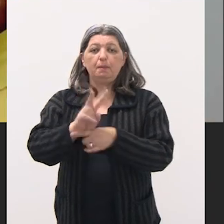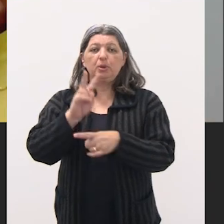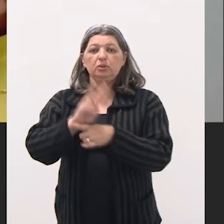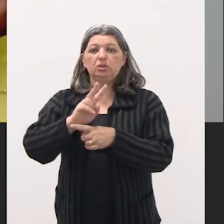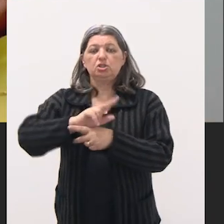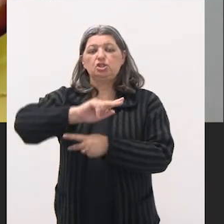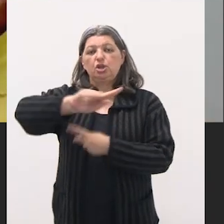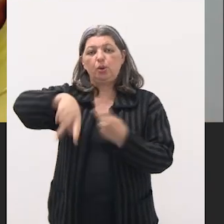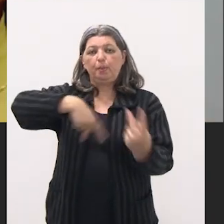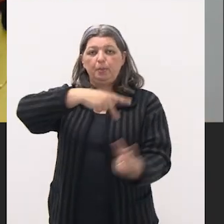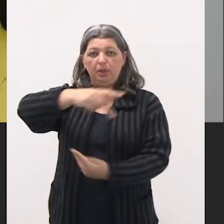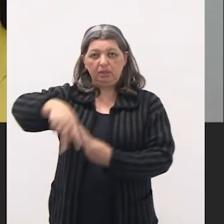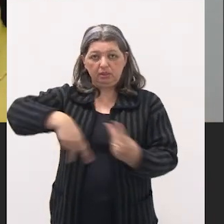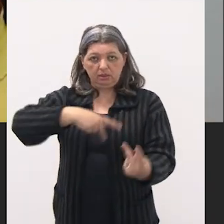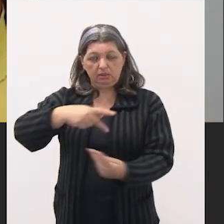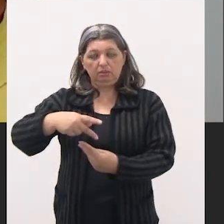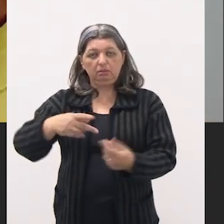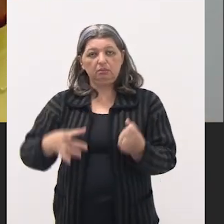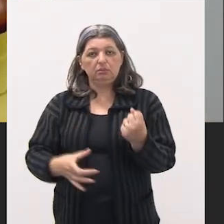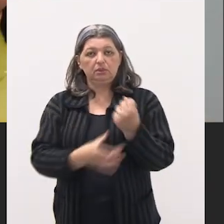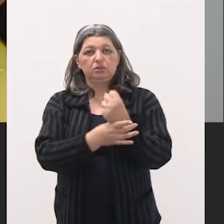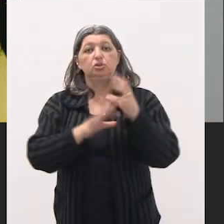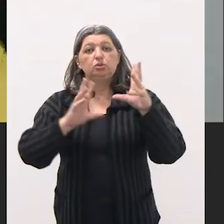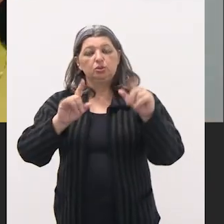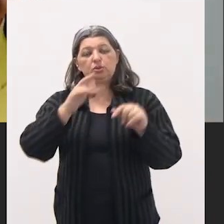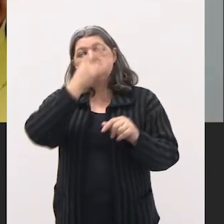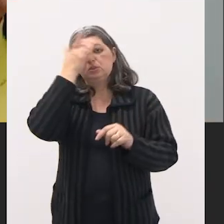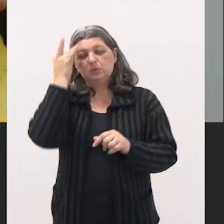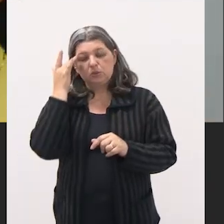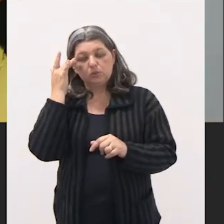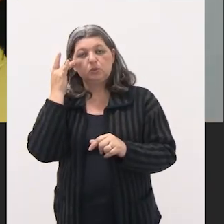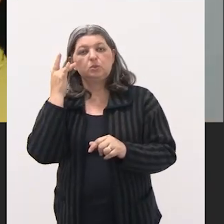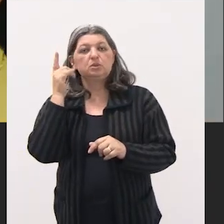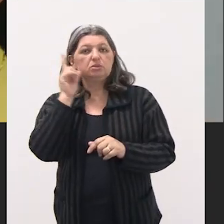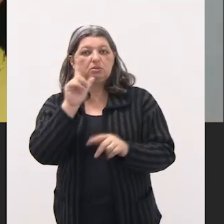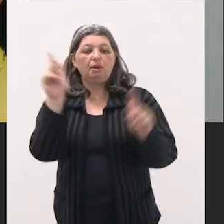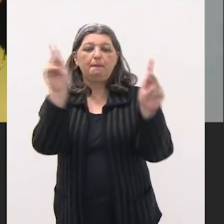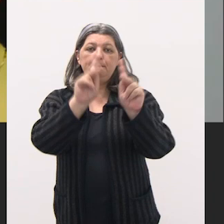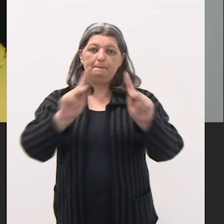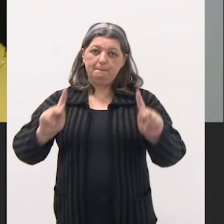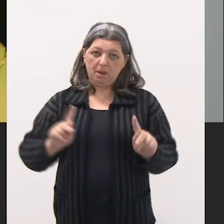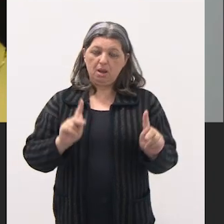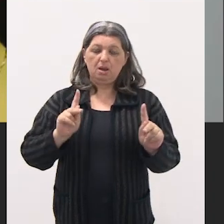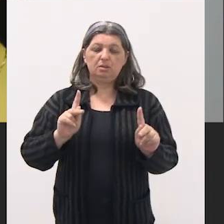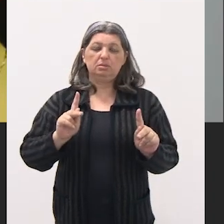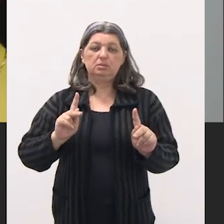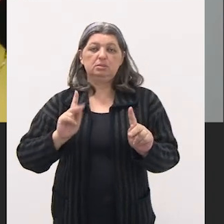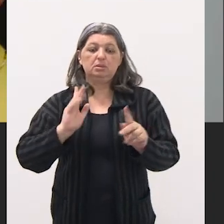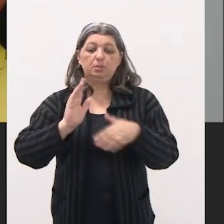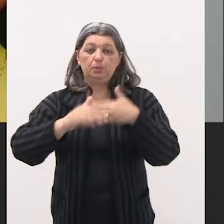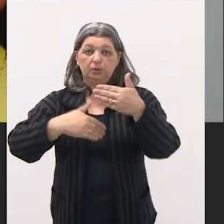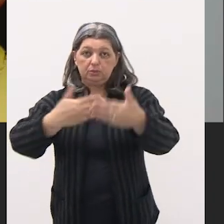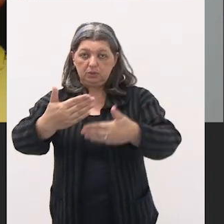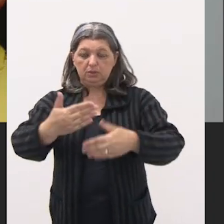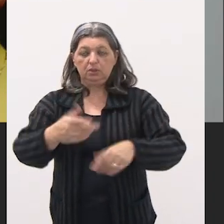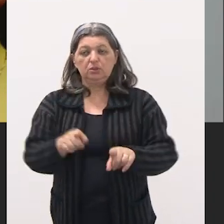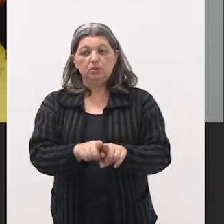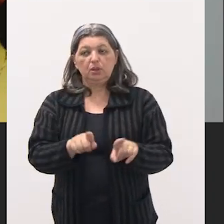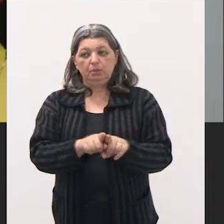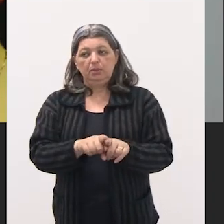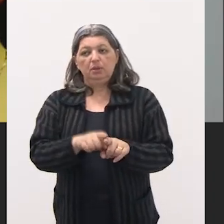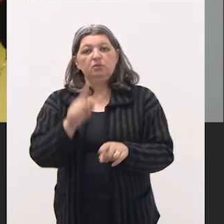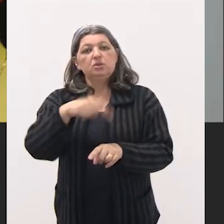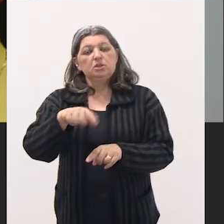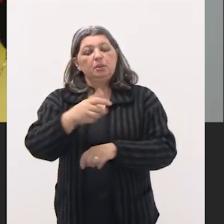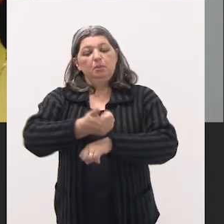garantir que todas as pessoas desfrutem de paz e prosperidade. Você, profissional da educação, que está aqui com a